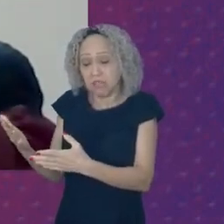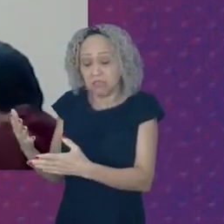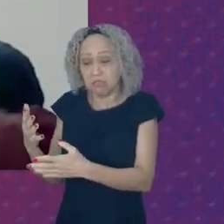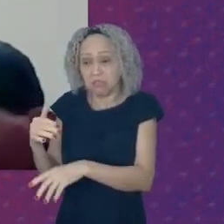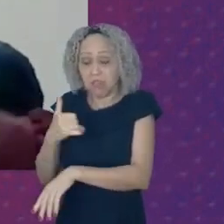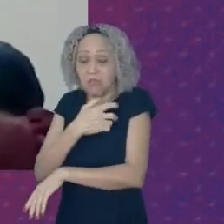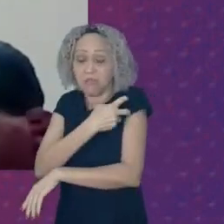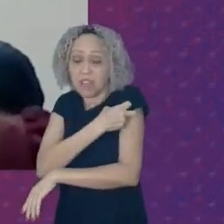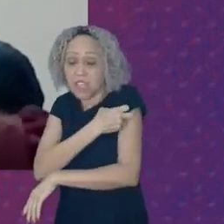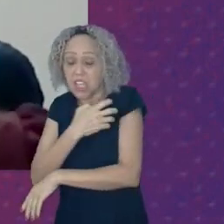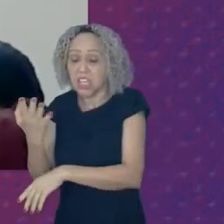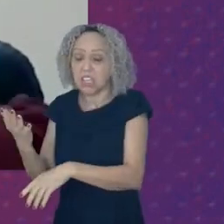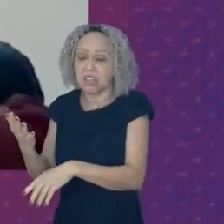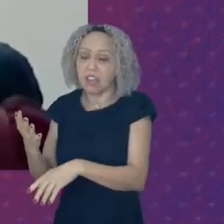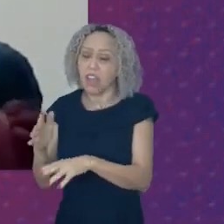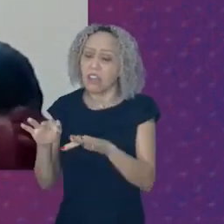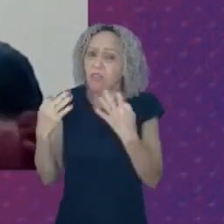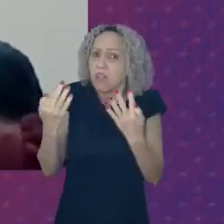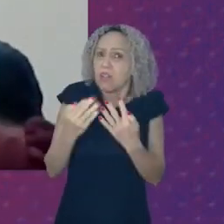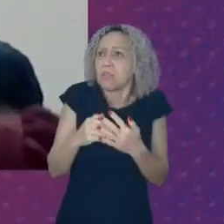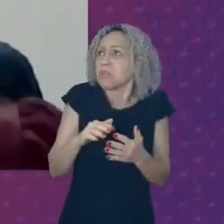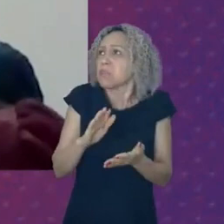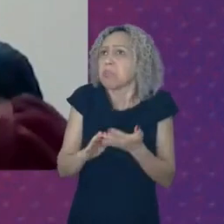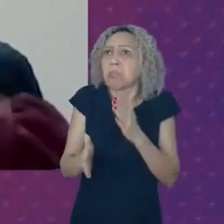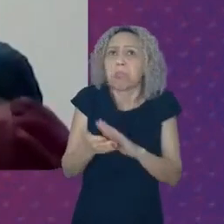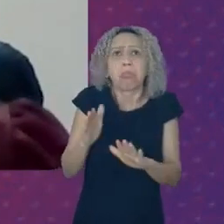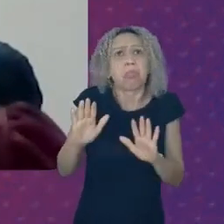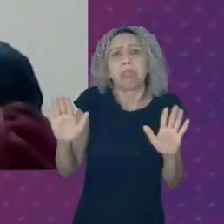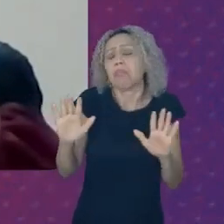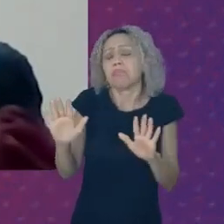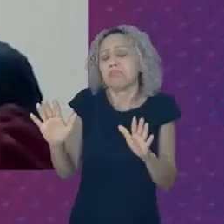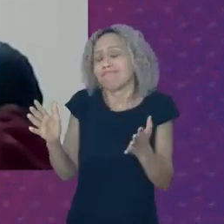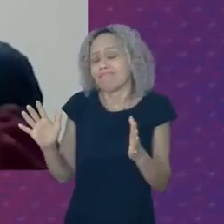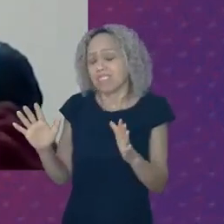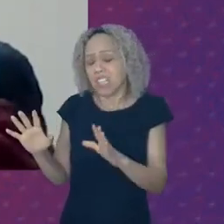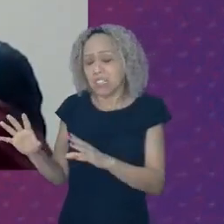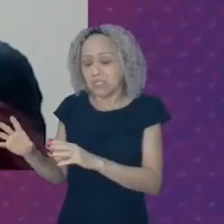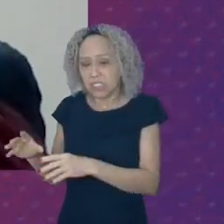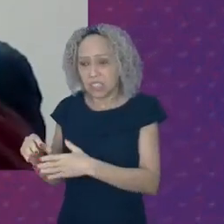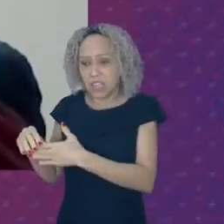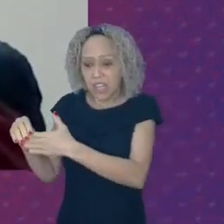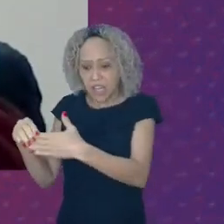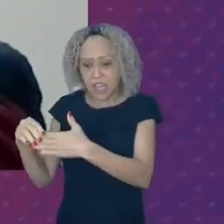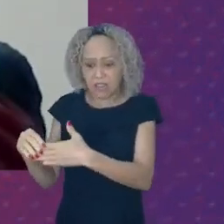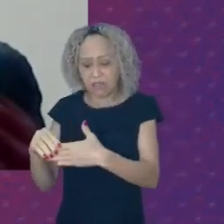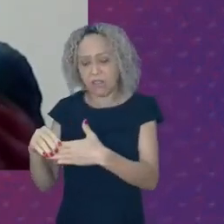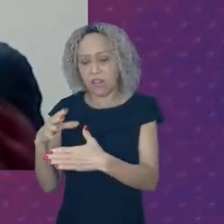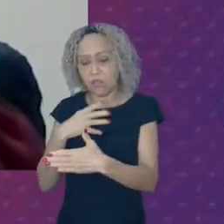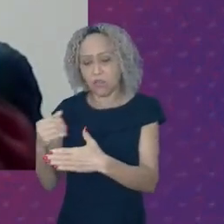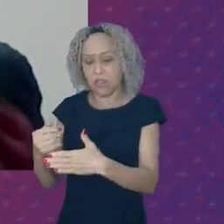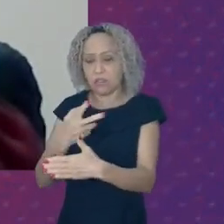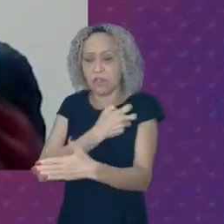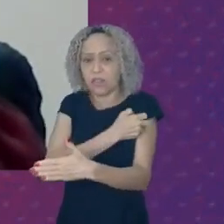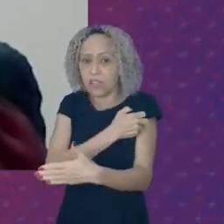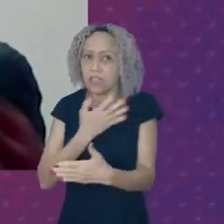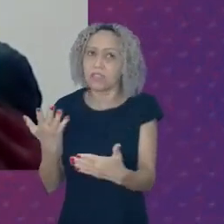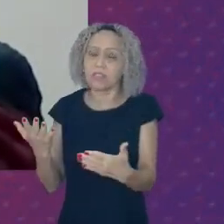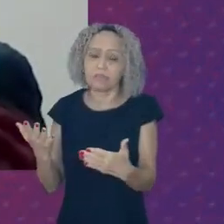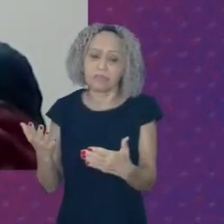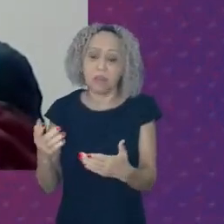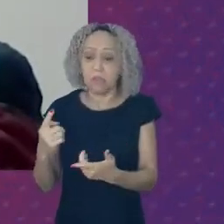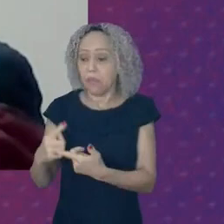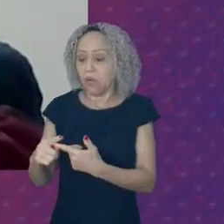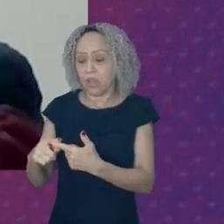diz respeito à educação, porque já não era mais uma condicionalidade de fazer parte do programa. Então,